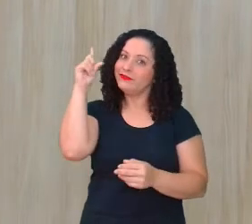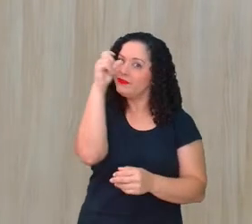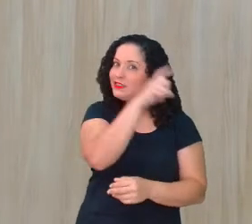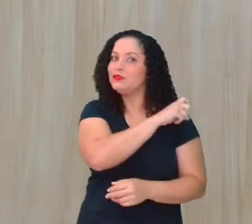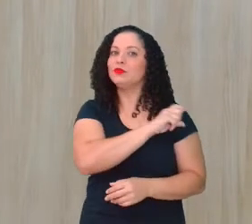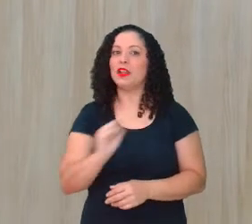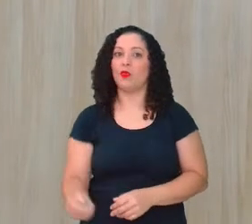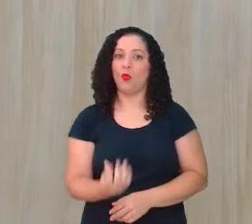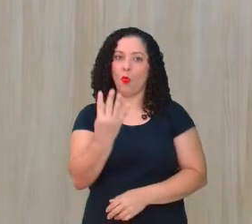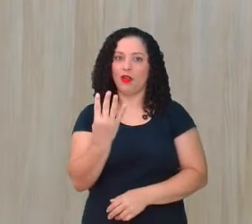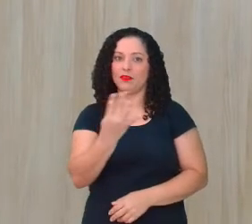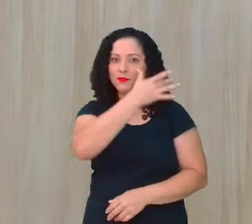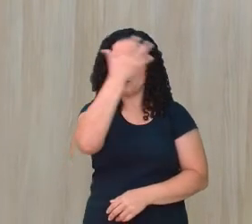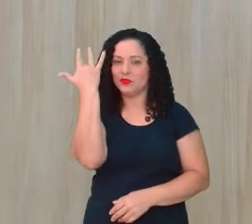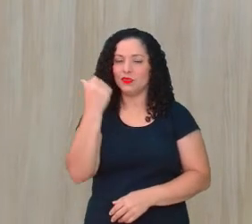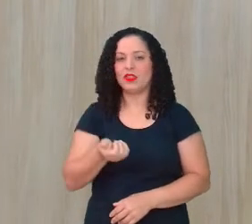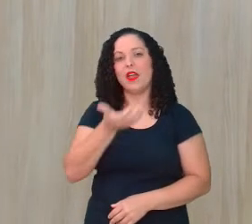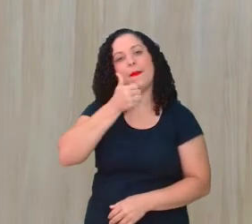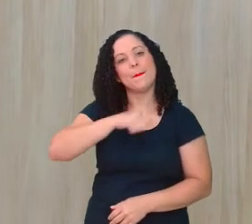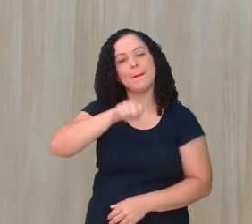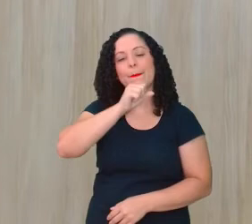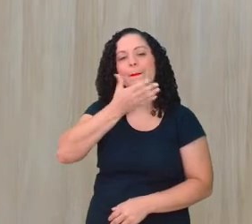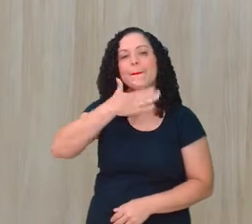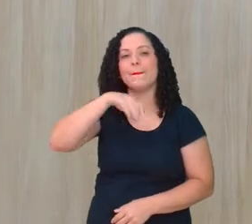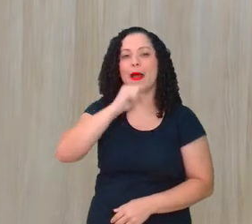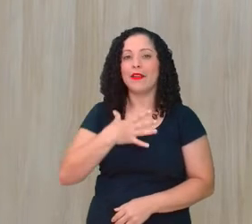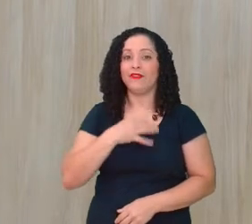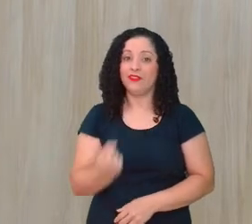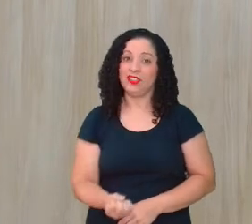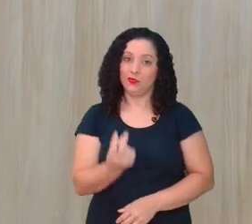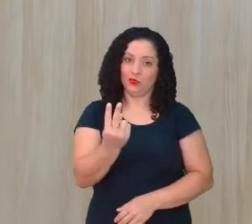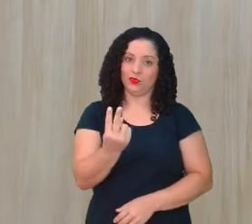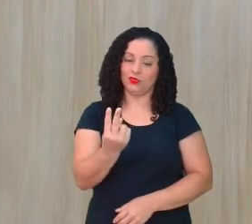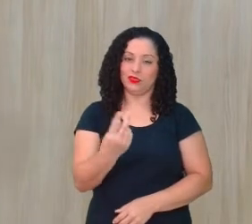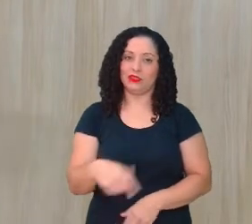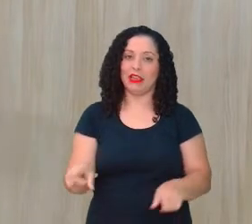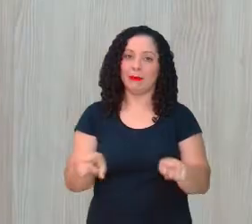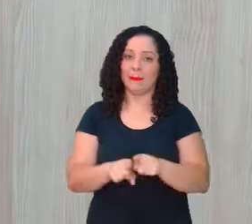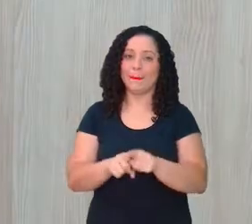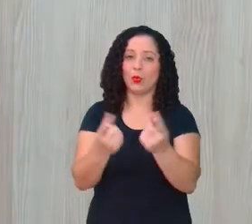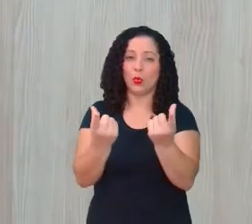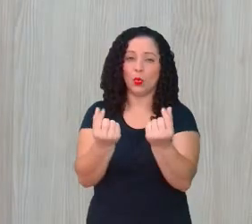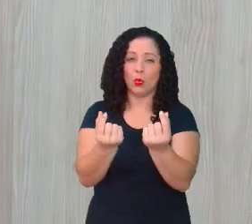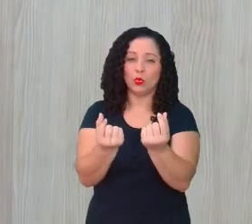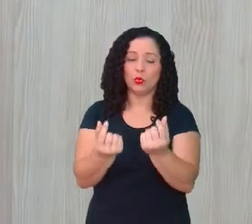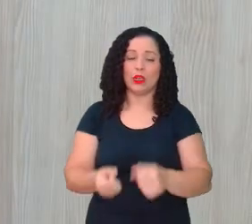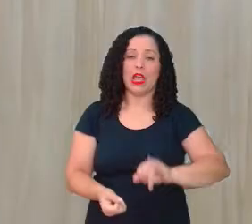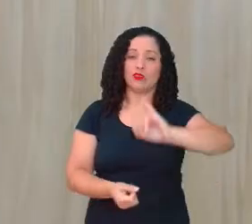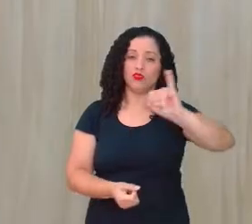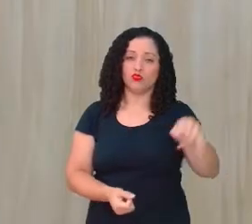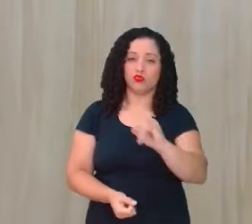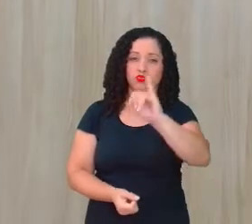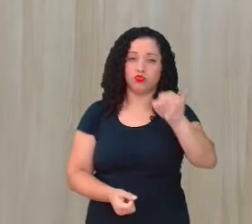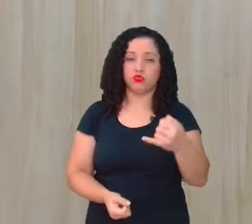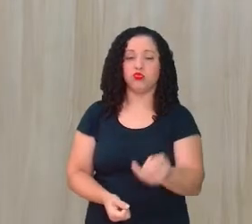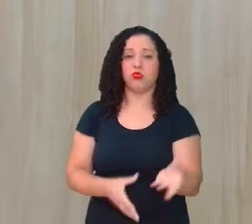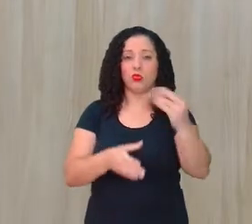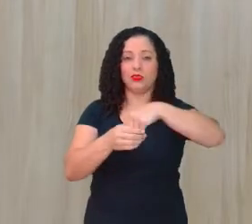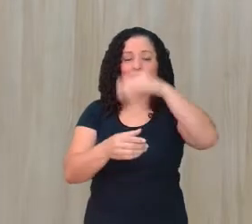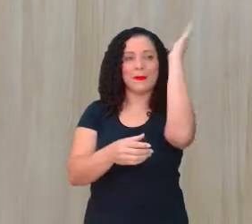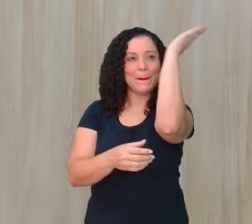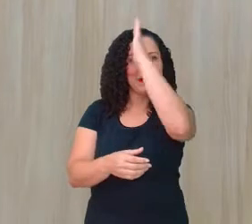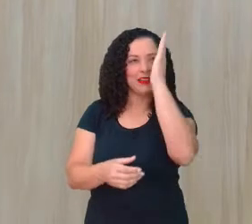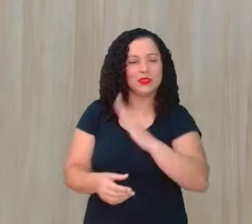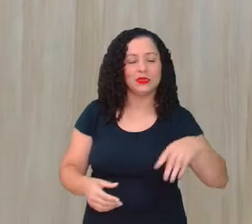por 4 pessoas, né? Pai, mãe, 2 filhos, certo? Então a inflação do país, a inflação, né, que está muito alta.